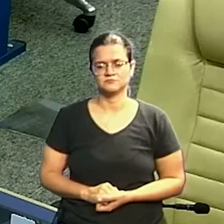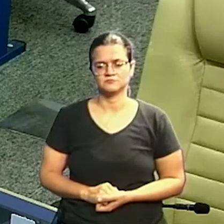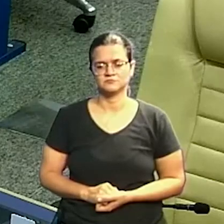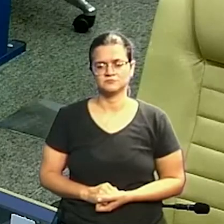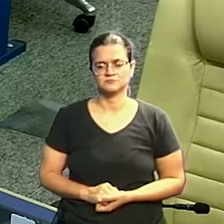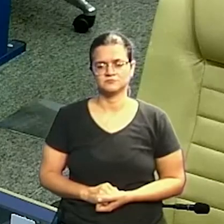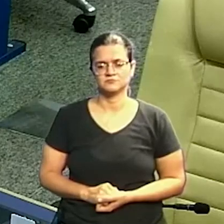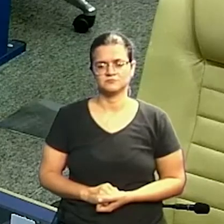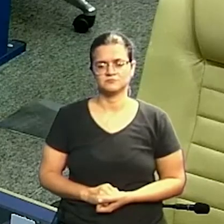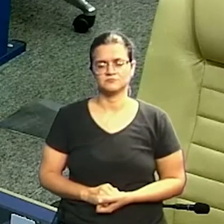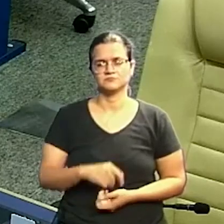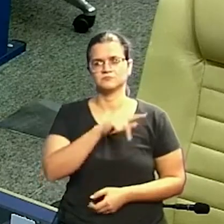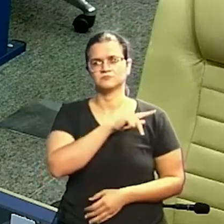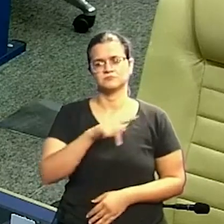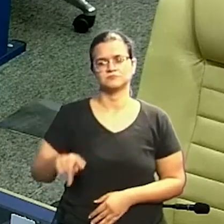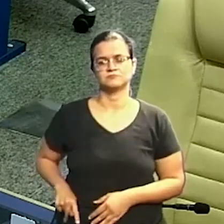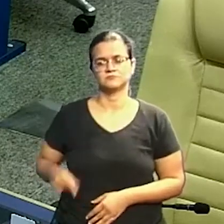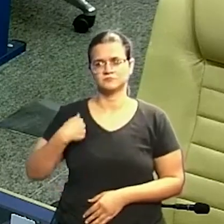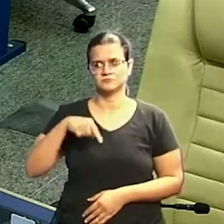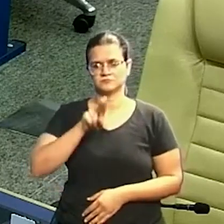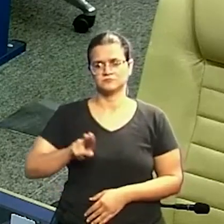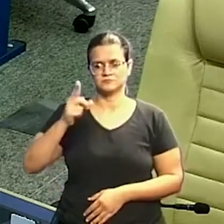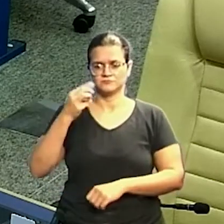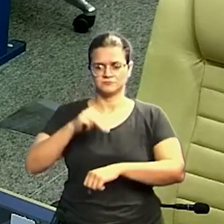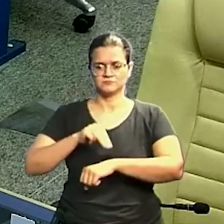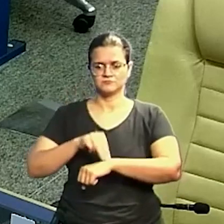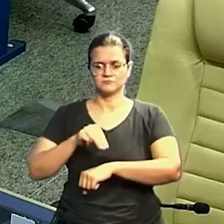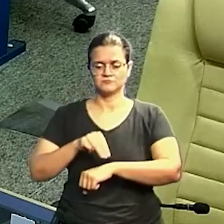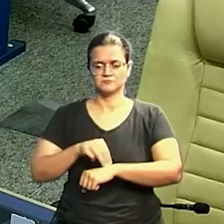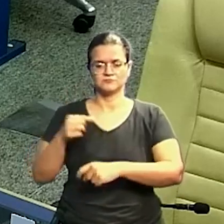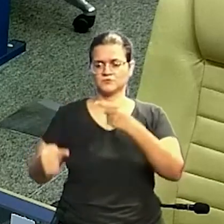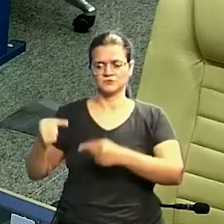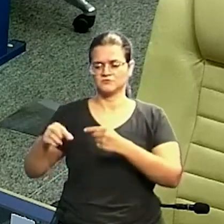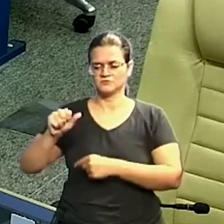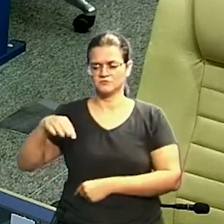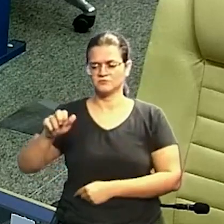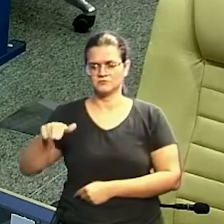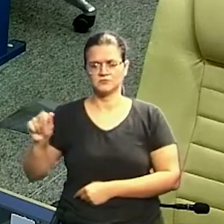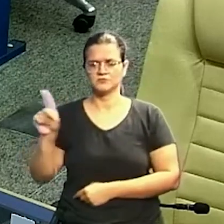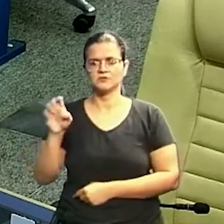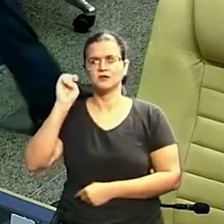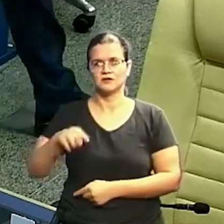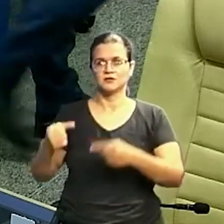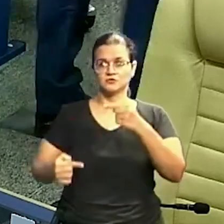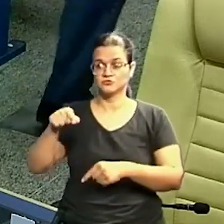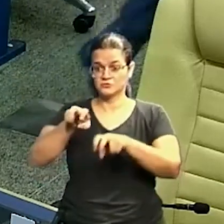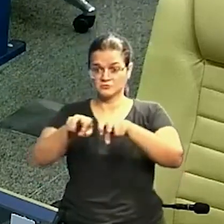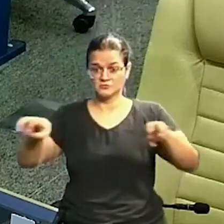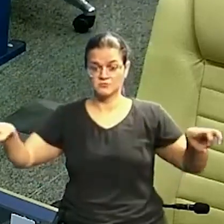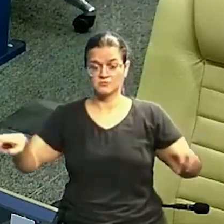Aí. Senhor presidente, eu vou usar um minuto, não é para discutir com o Santana, não. É para discutir com a